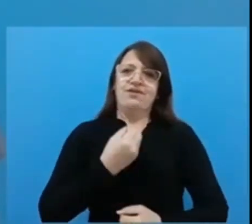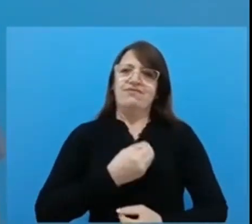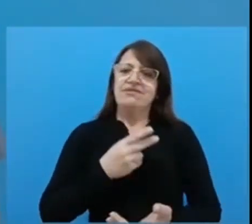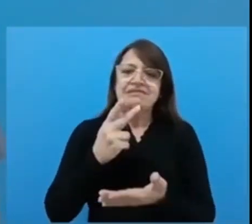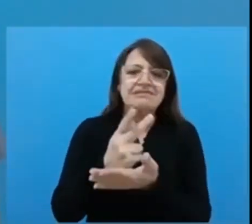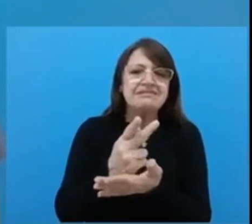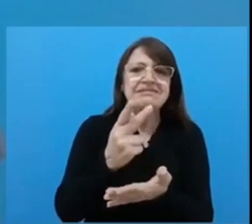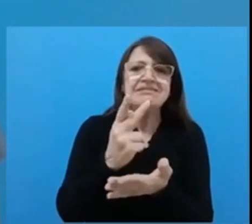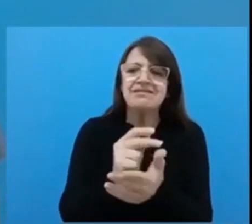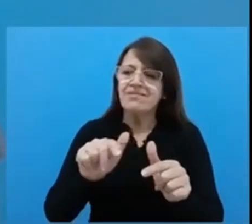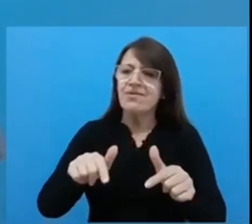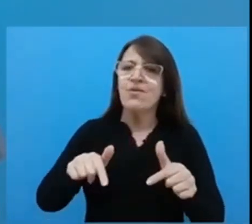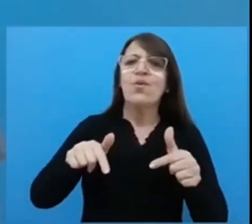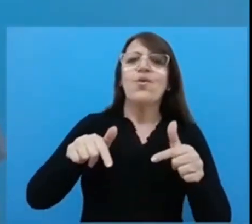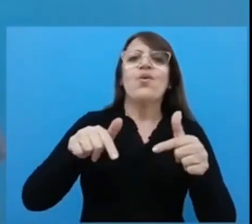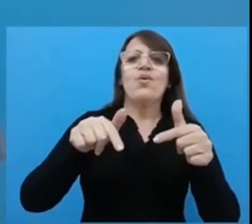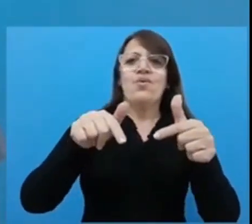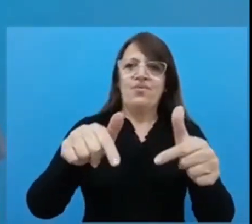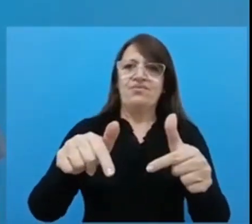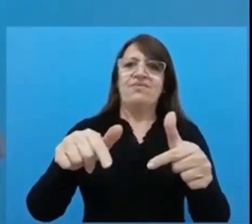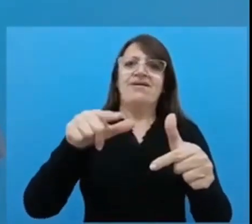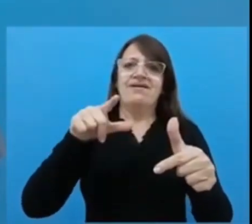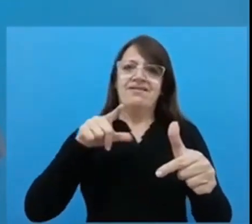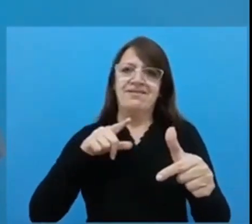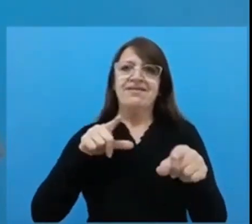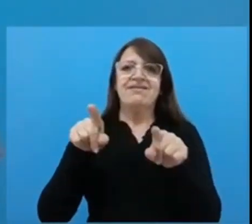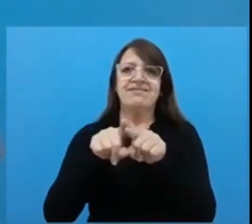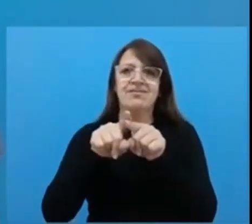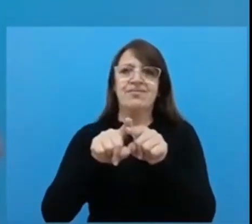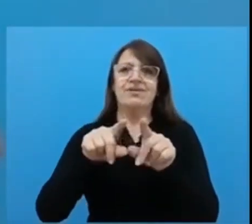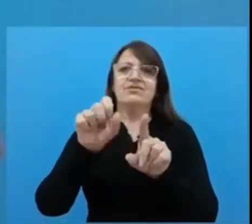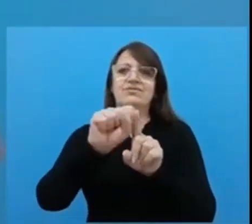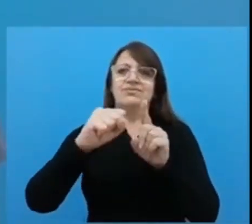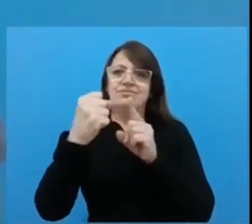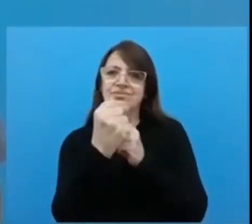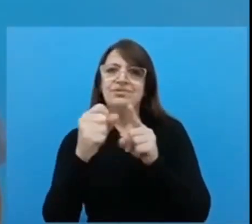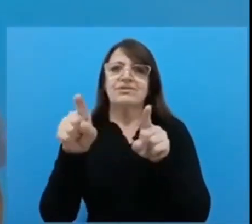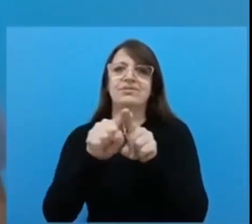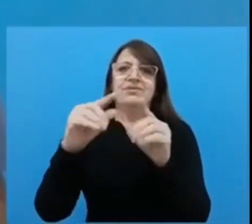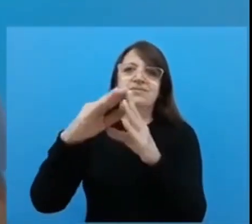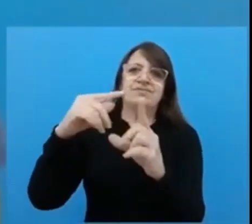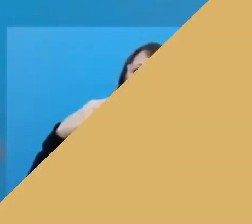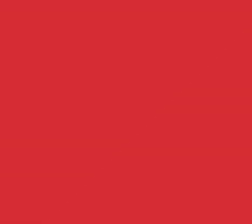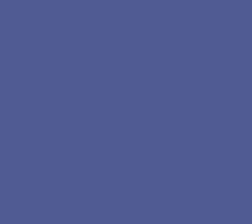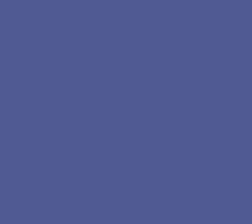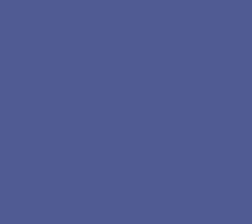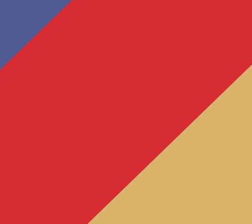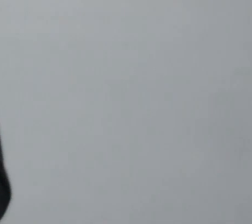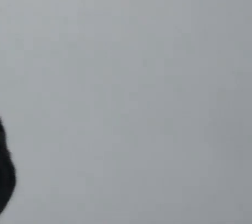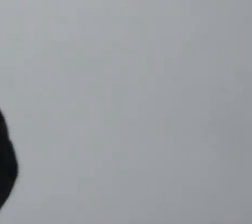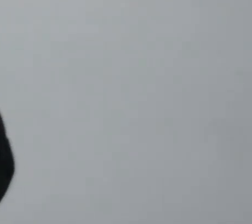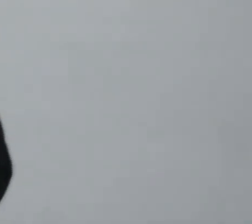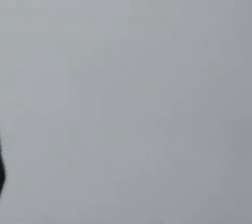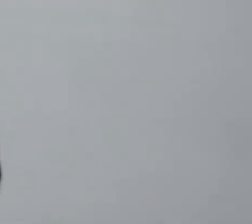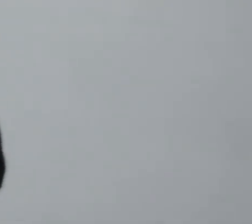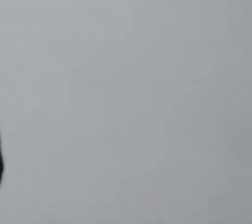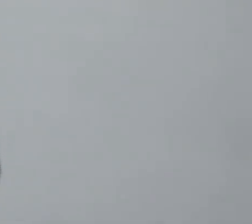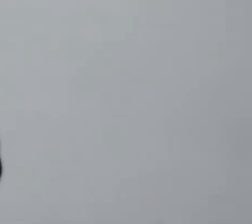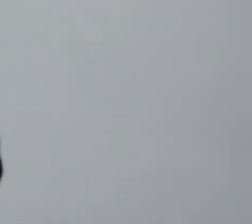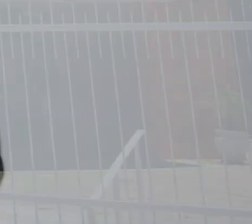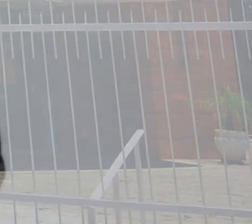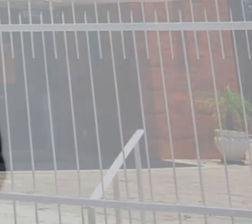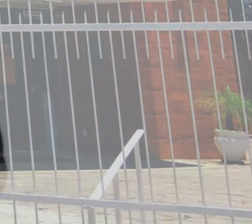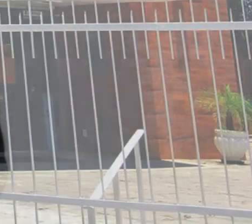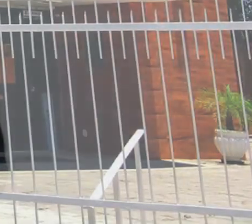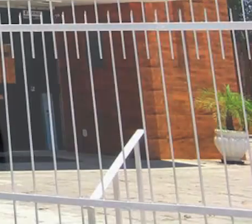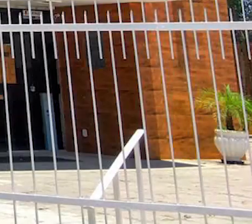os seus objetivos e cada vez mais o seu lugar na sociedade, mas também na nossa igreja. A paróquia da